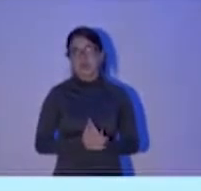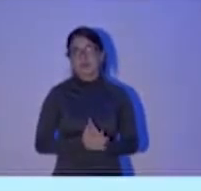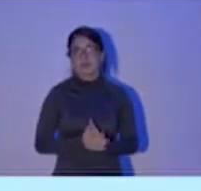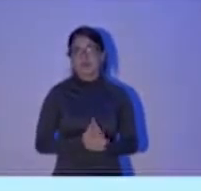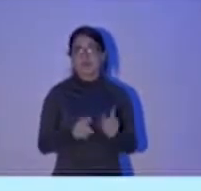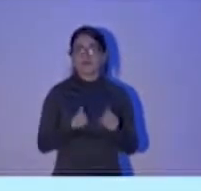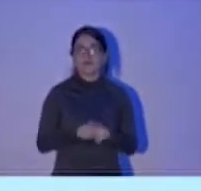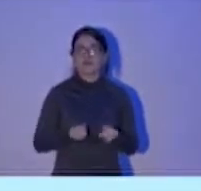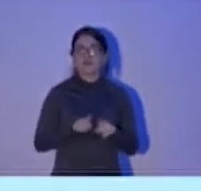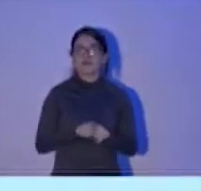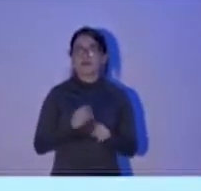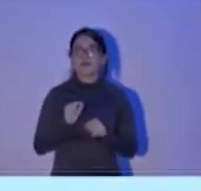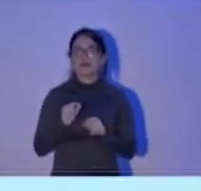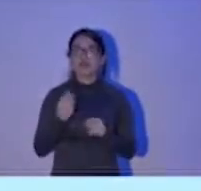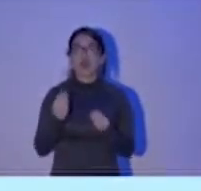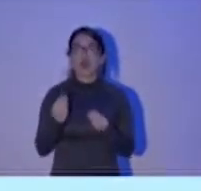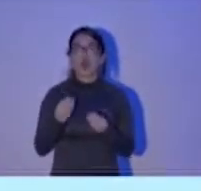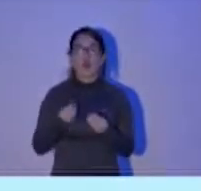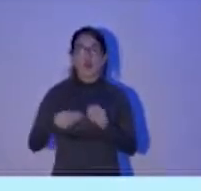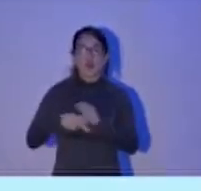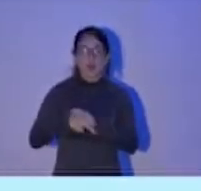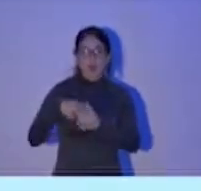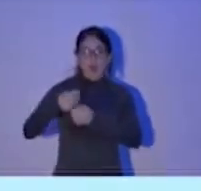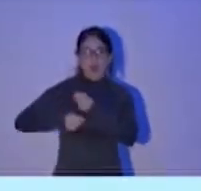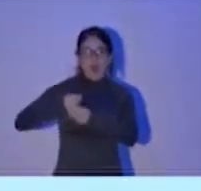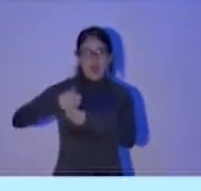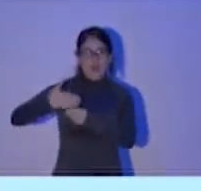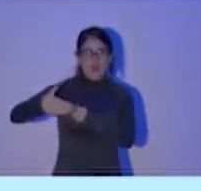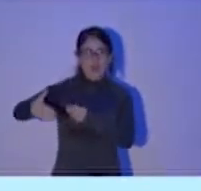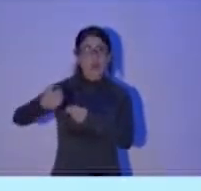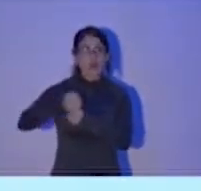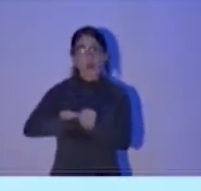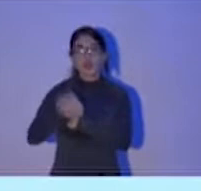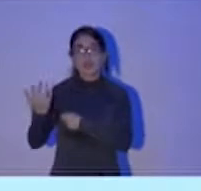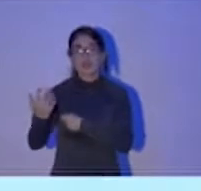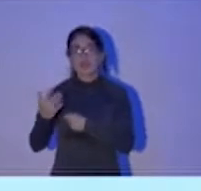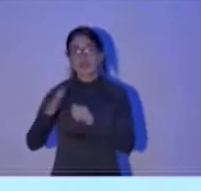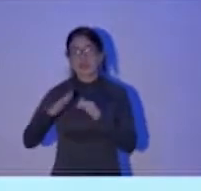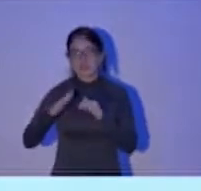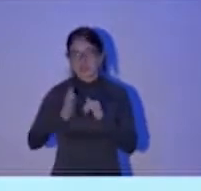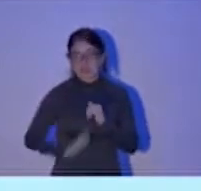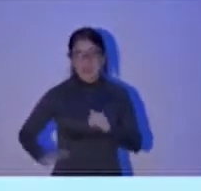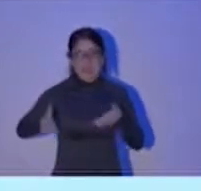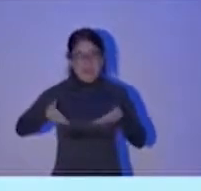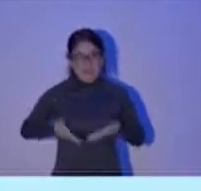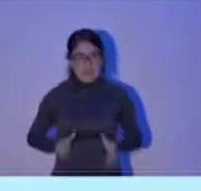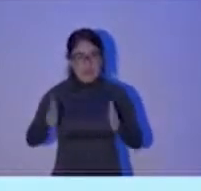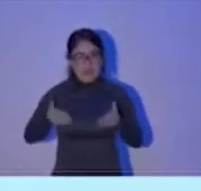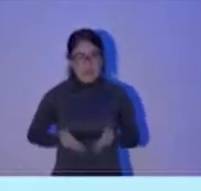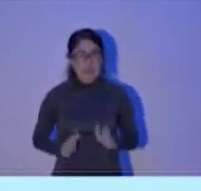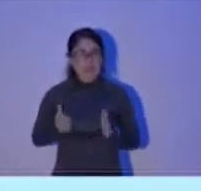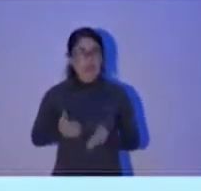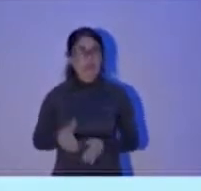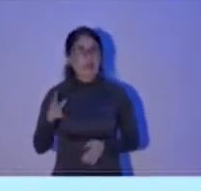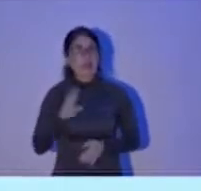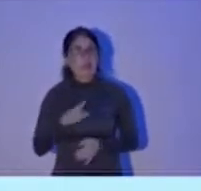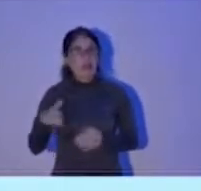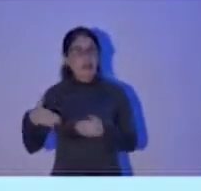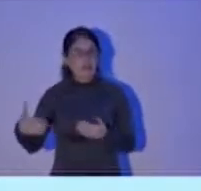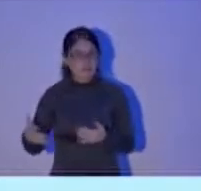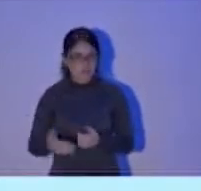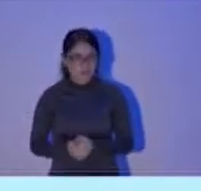que se dará a demografia brasileira nos próximos anos para que nós não consigamos, continuemos investindo, às vezes, uma quantidade de creche que daqui a